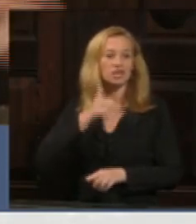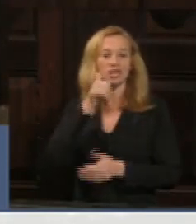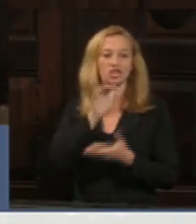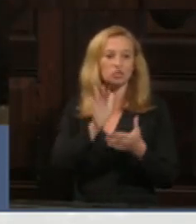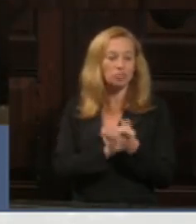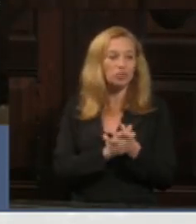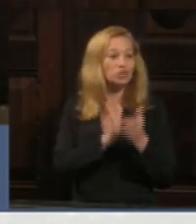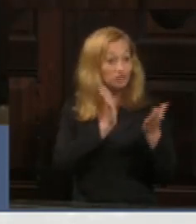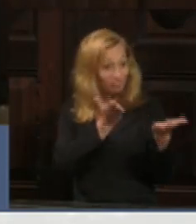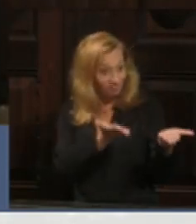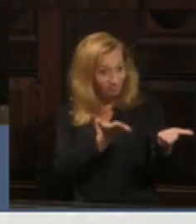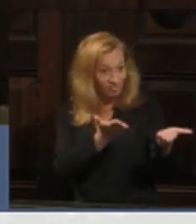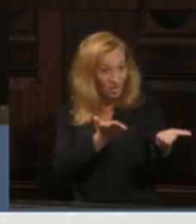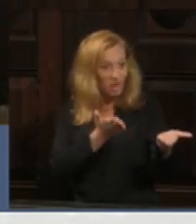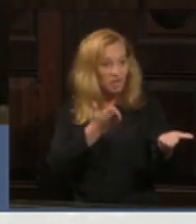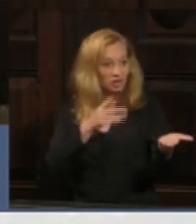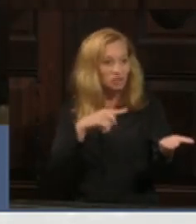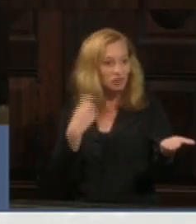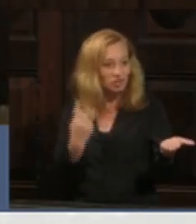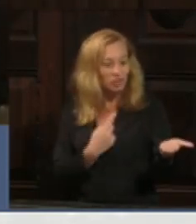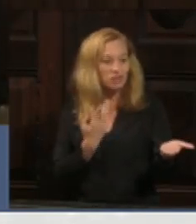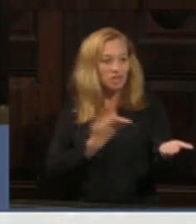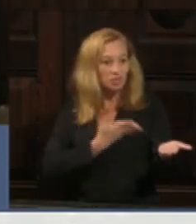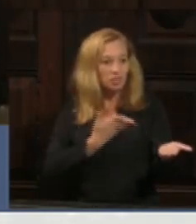dos nossos amigos lá de Macaé.